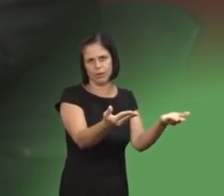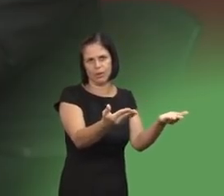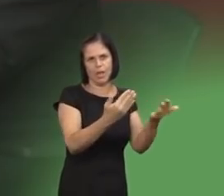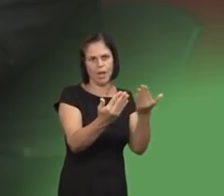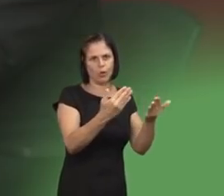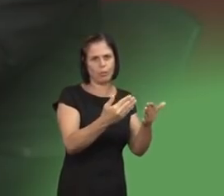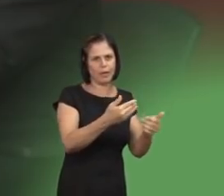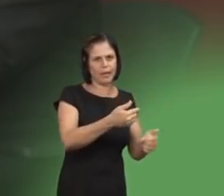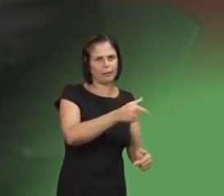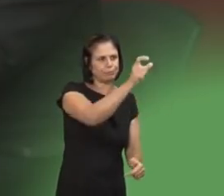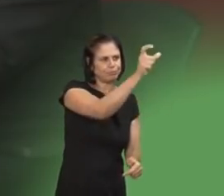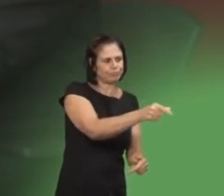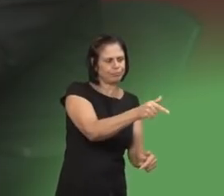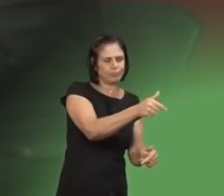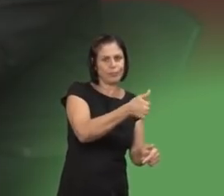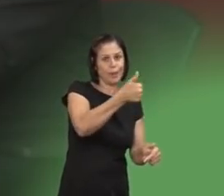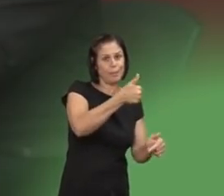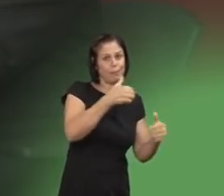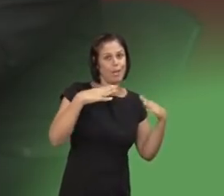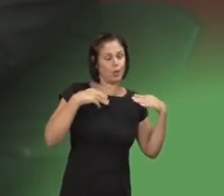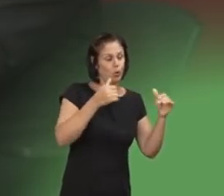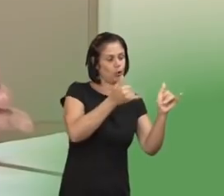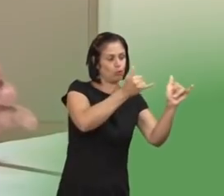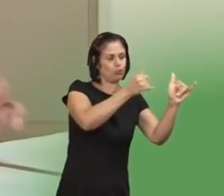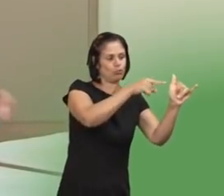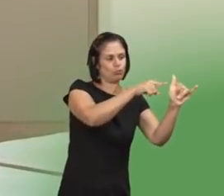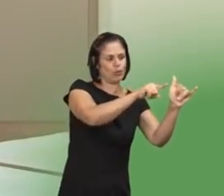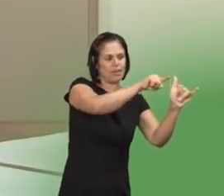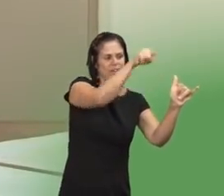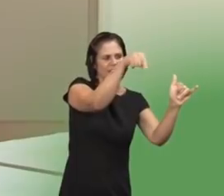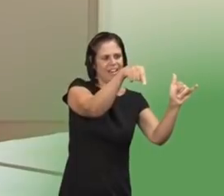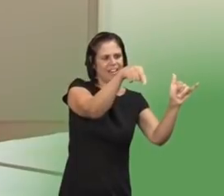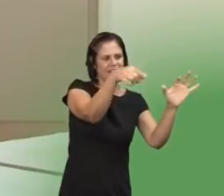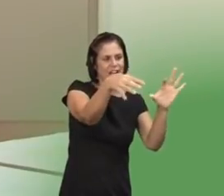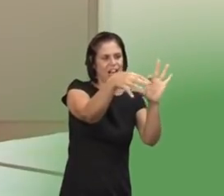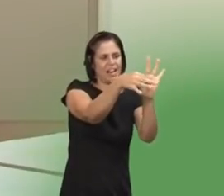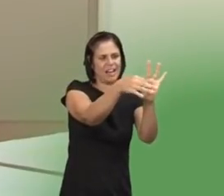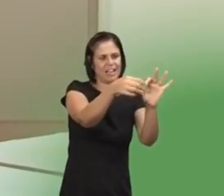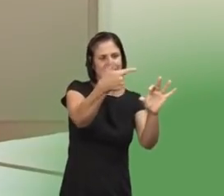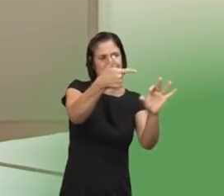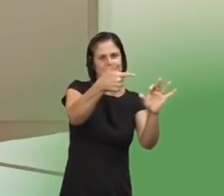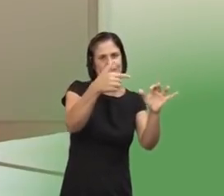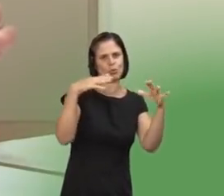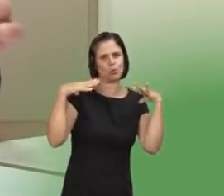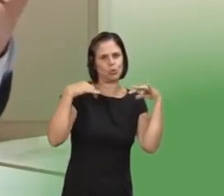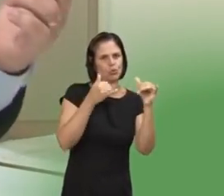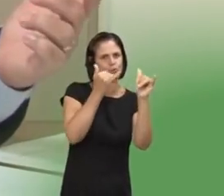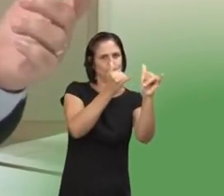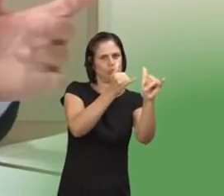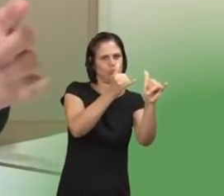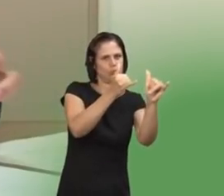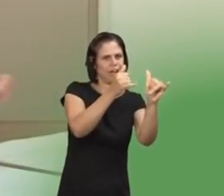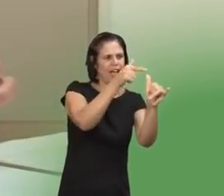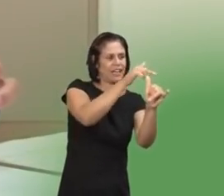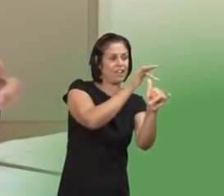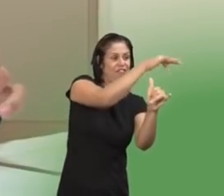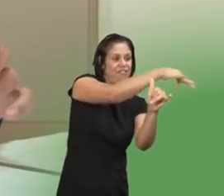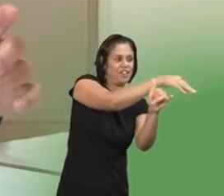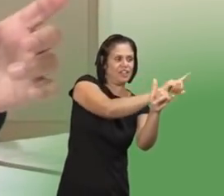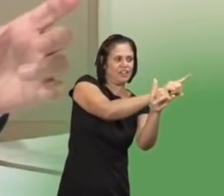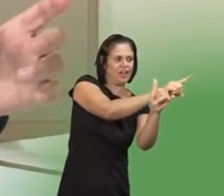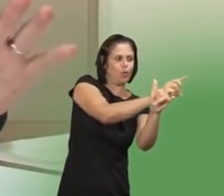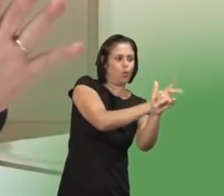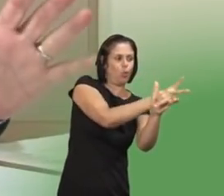segunda trombetas, ambas já foram tocadas. E ao tocar a segunda trombeta, o efeito do juízo da primeira não